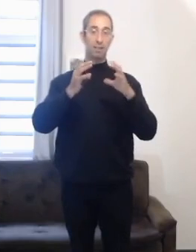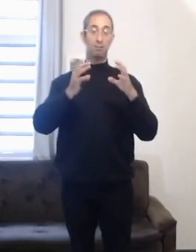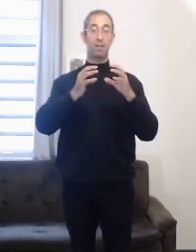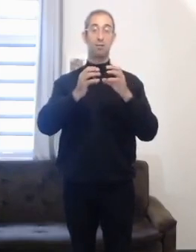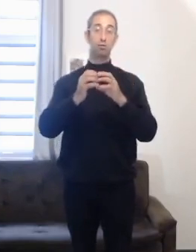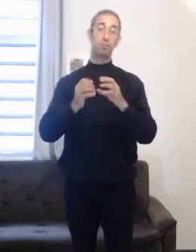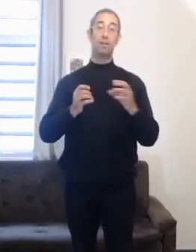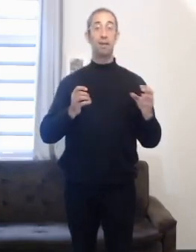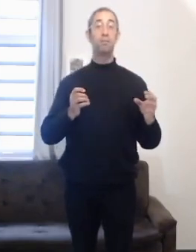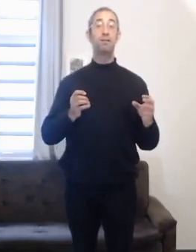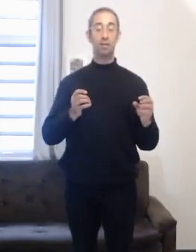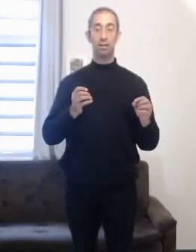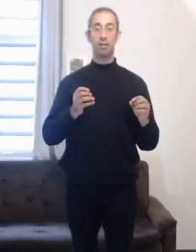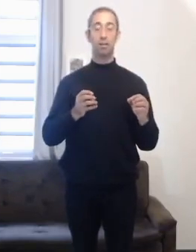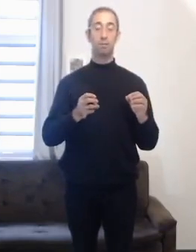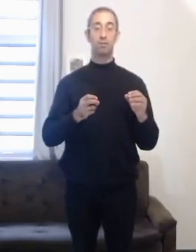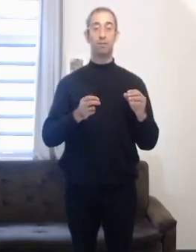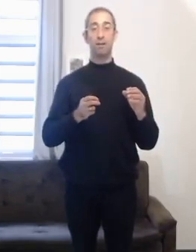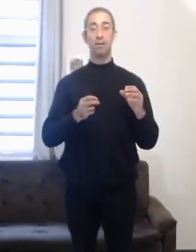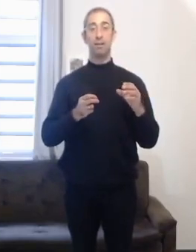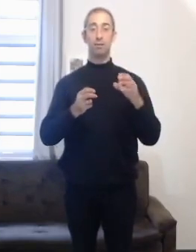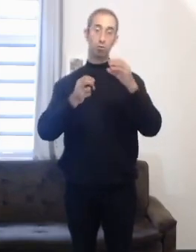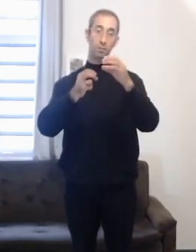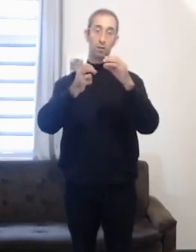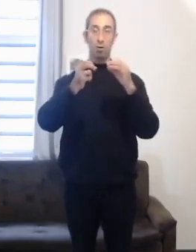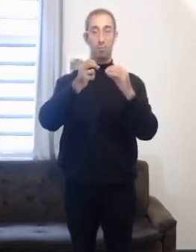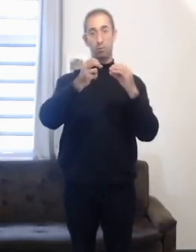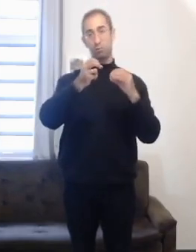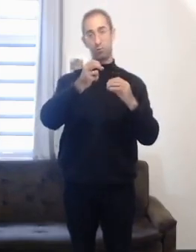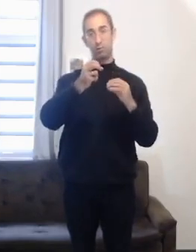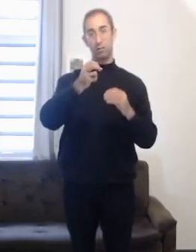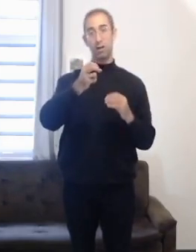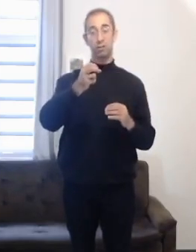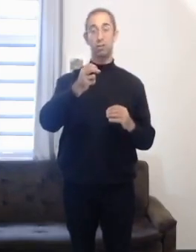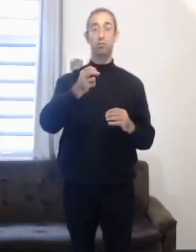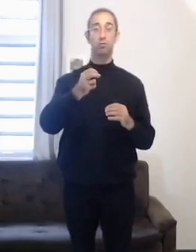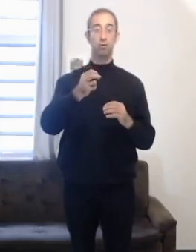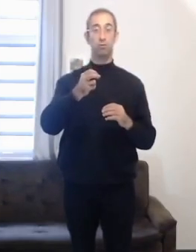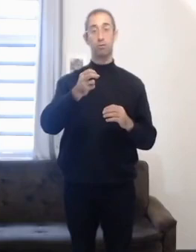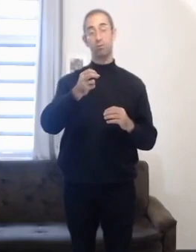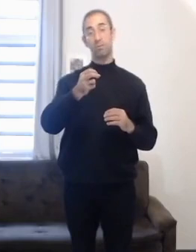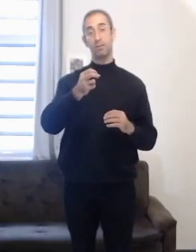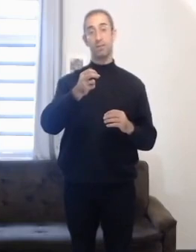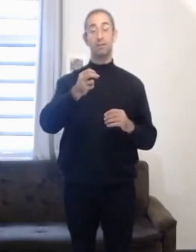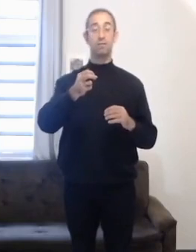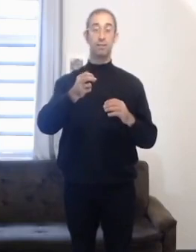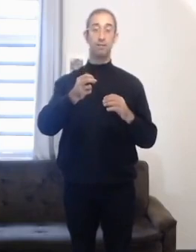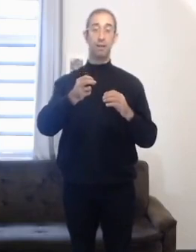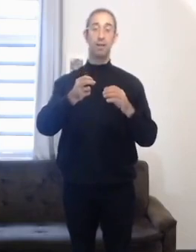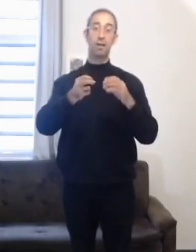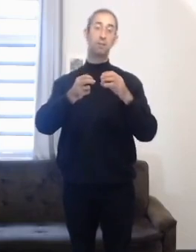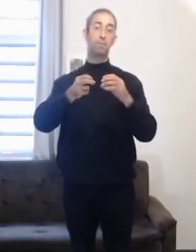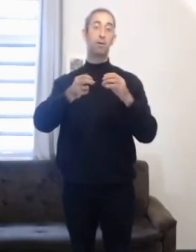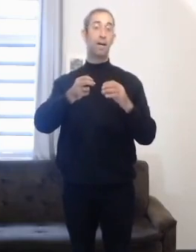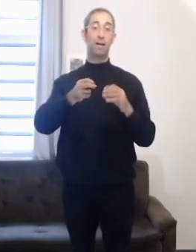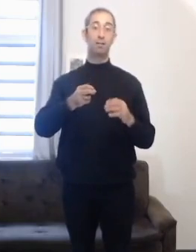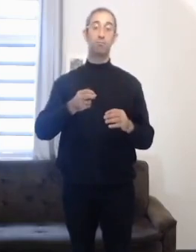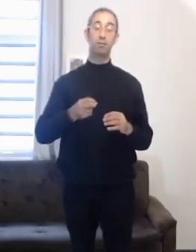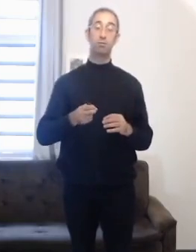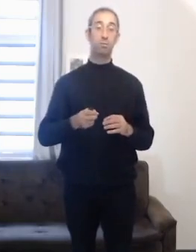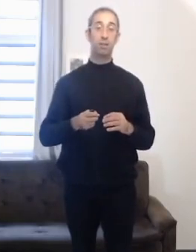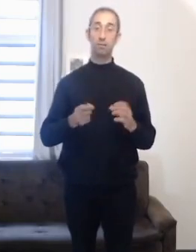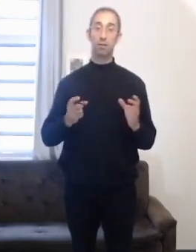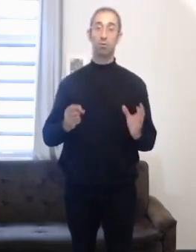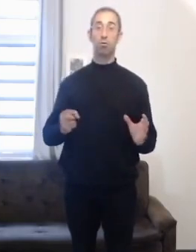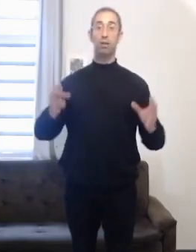desdobrar esse tema geral em subtemas, né, e depois você vai em subtópicos do seu artigo, da sua pesquisa, você vai explorar cada